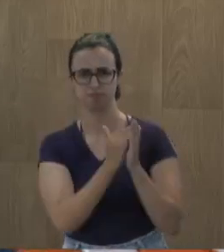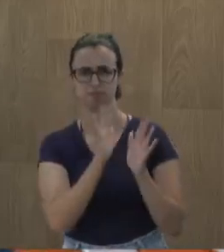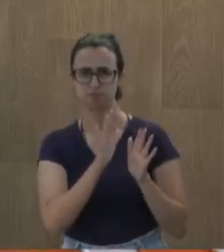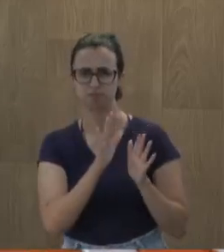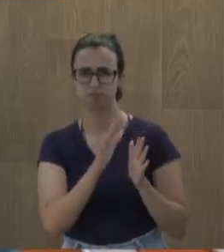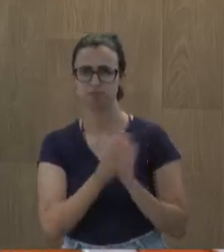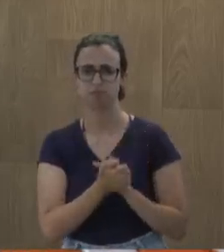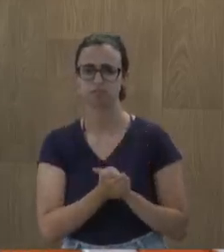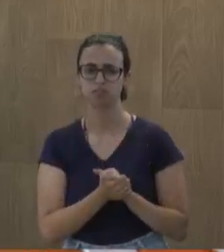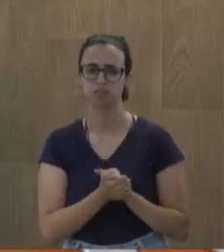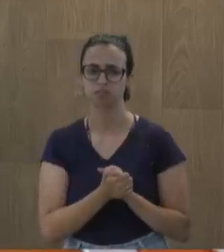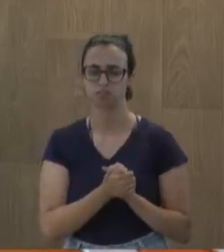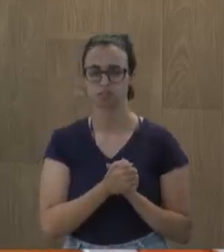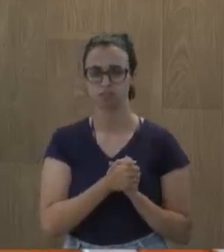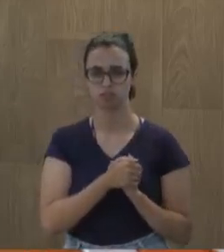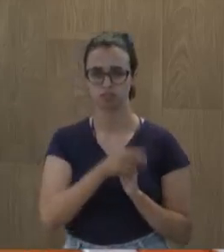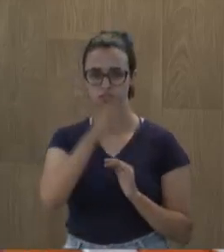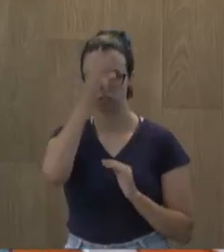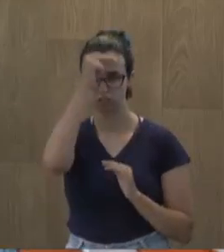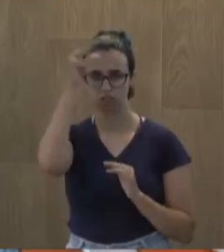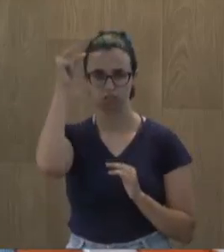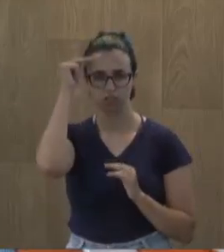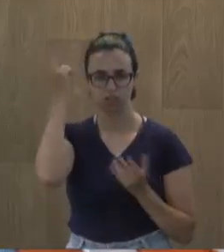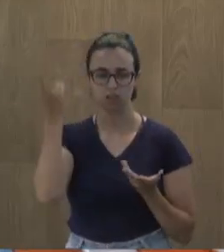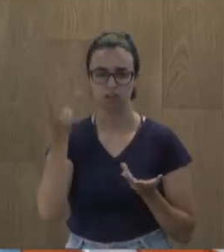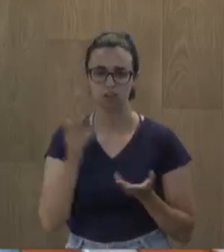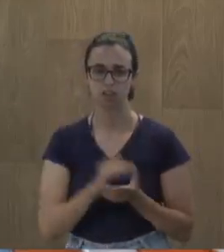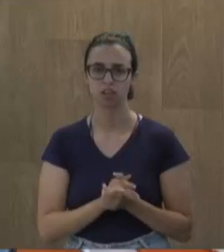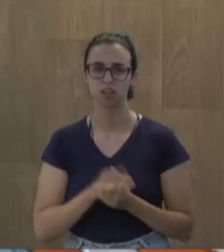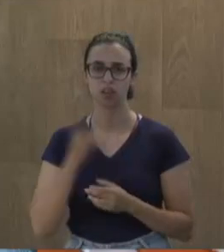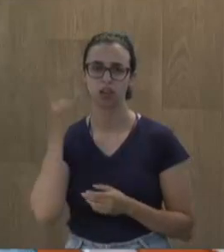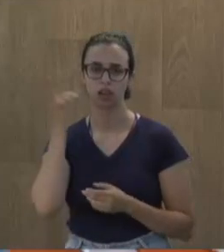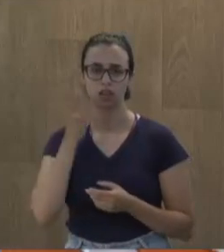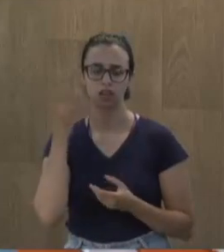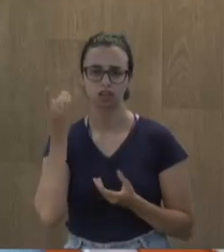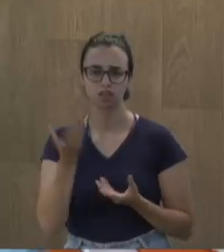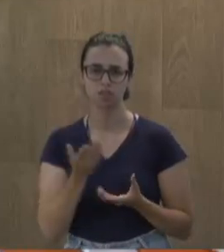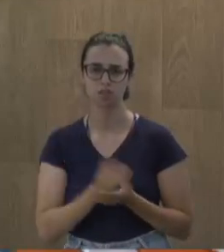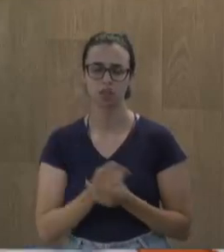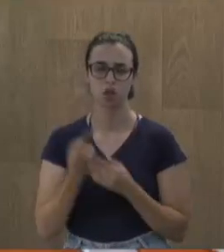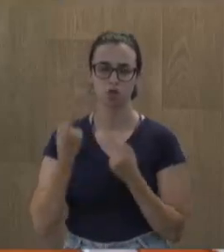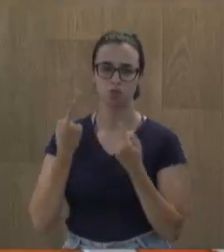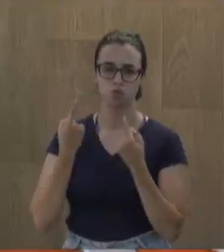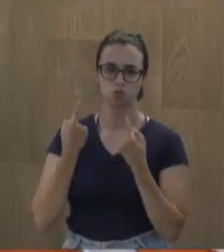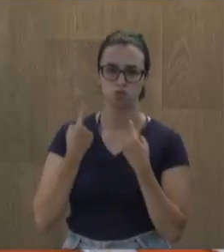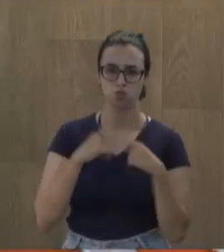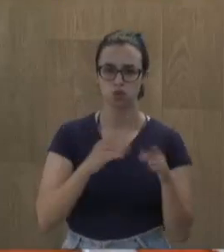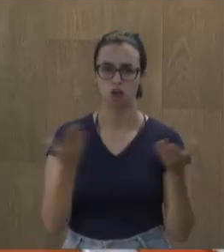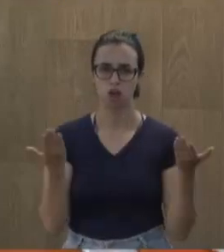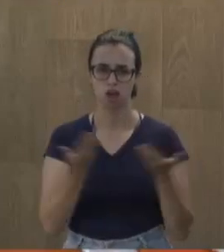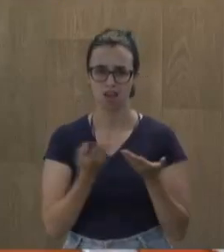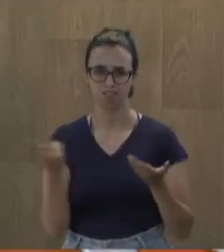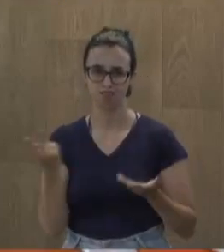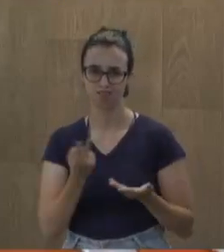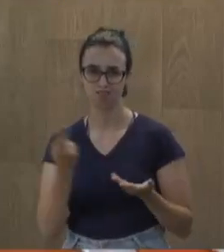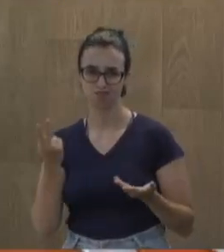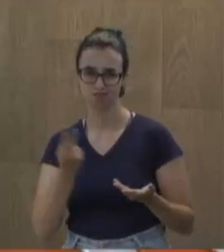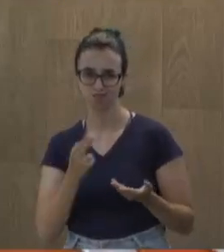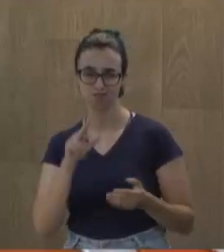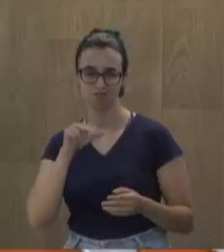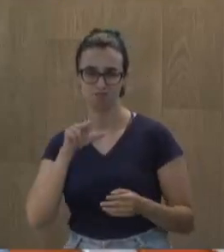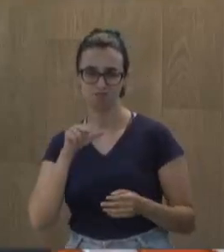Cleitinho o deputado tava aqui nessa casa aqui era contra agora o irmão é Prefeito